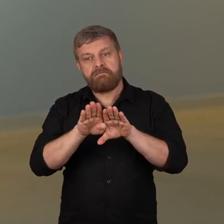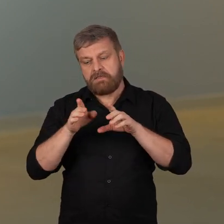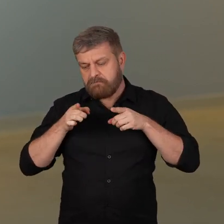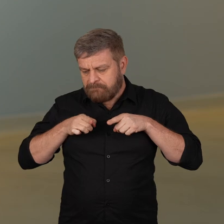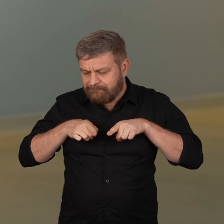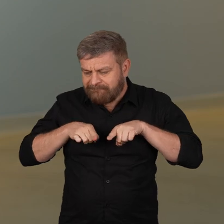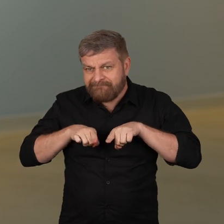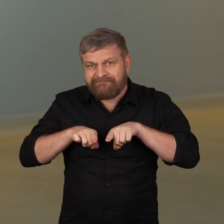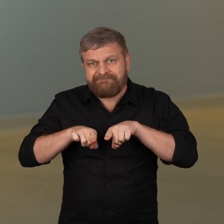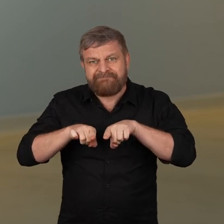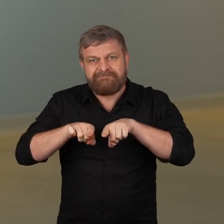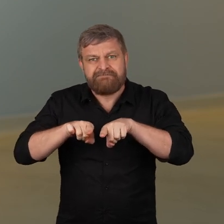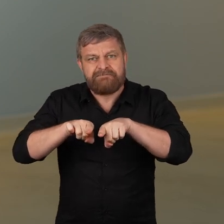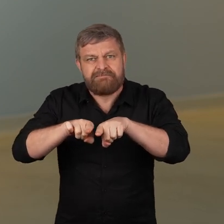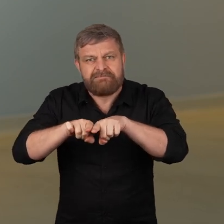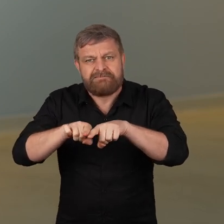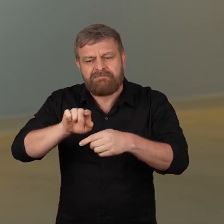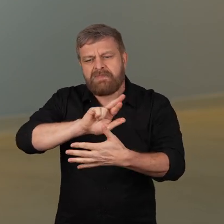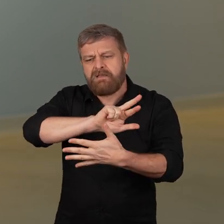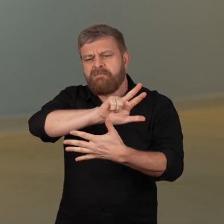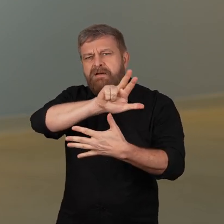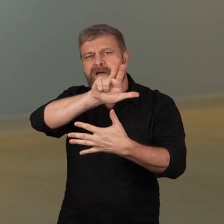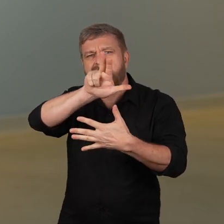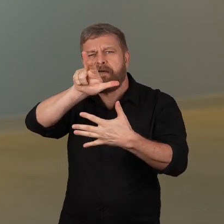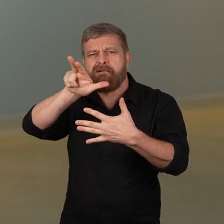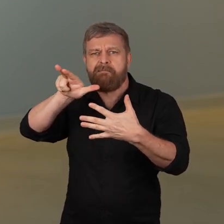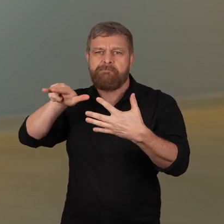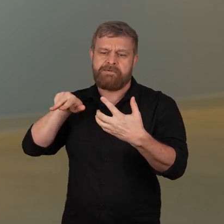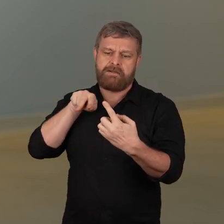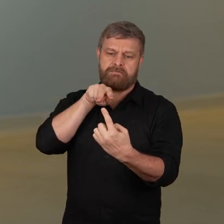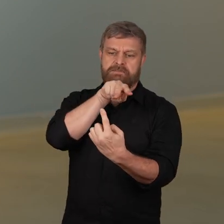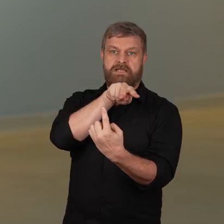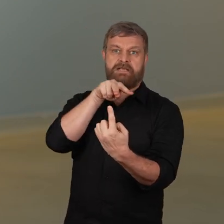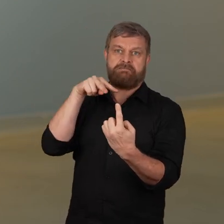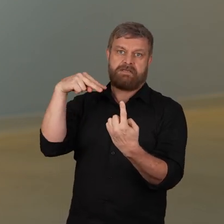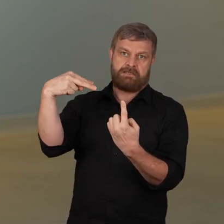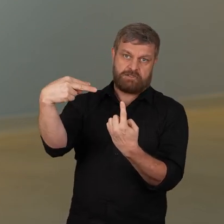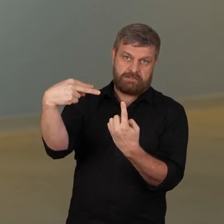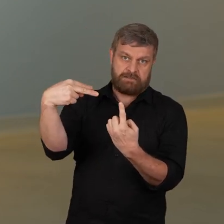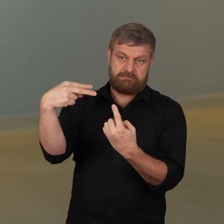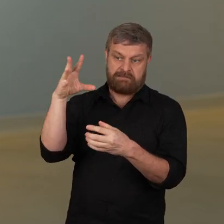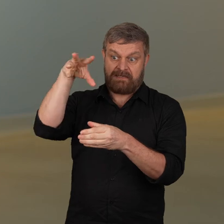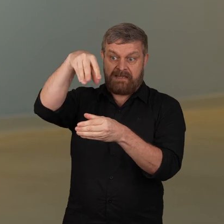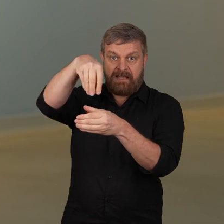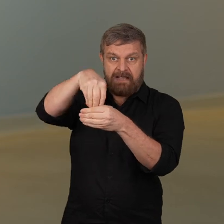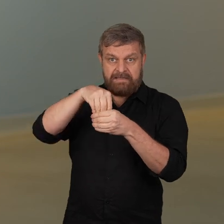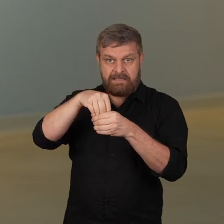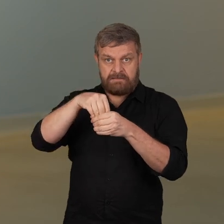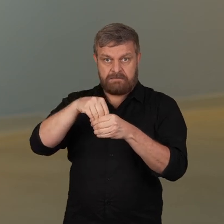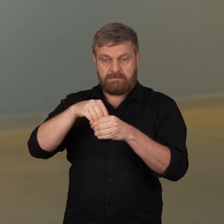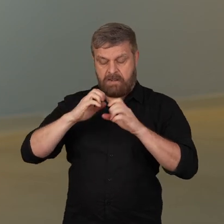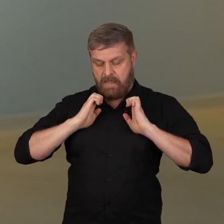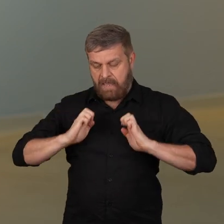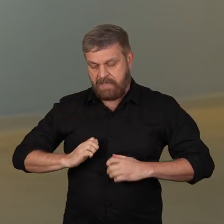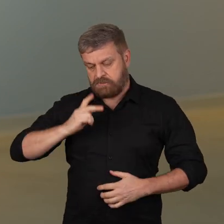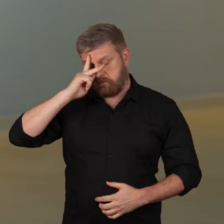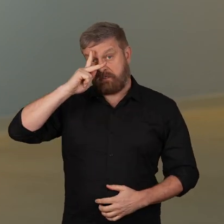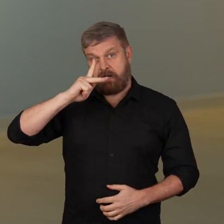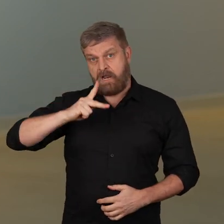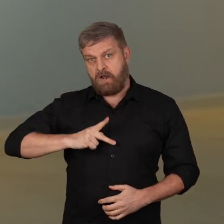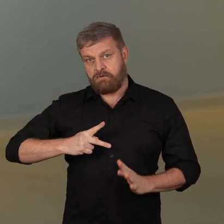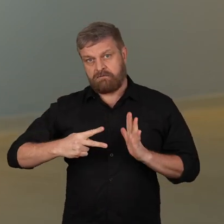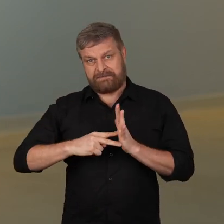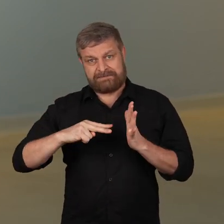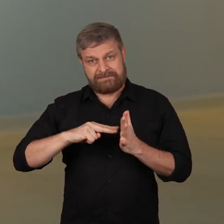acompanha múltiplas perspectivas, dentre elas a autoética, que é a ética